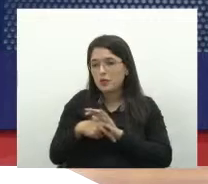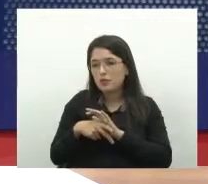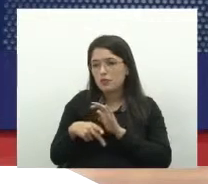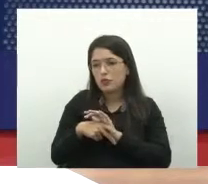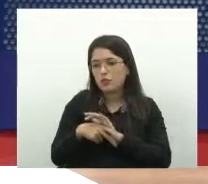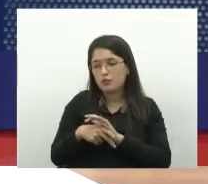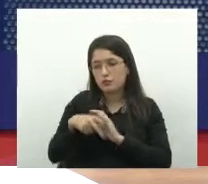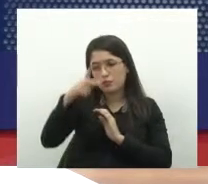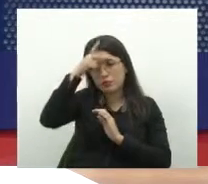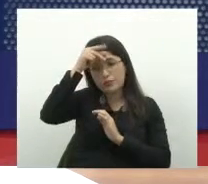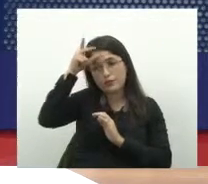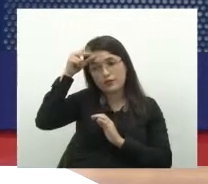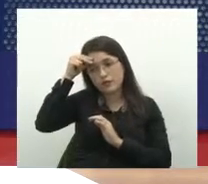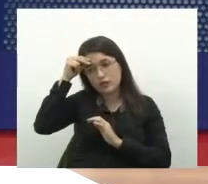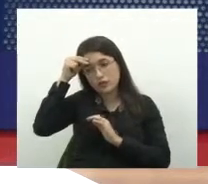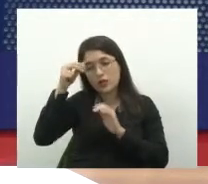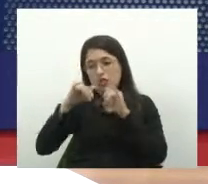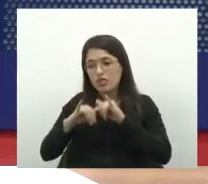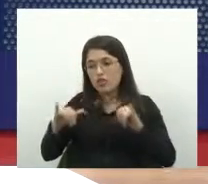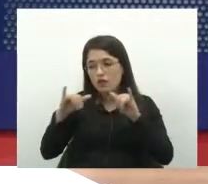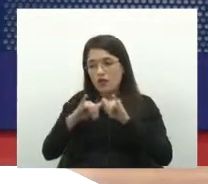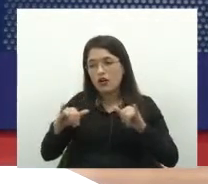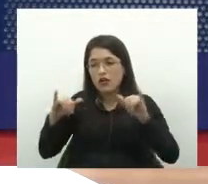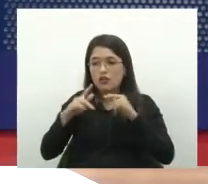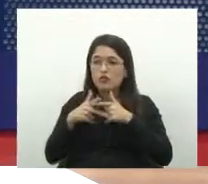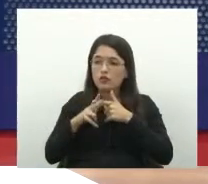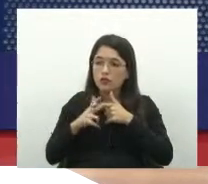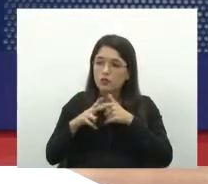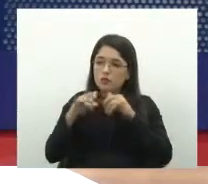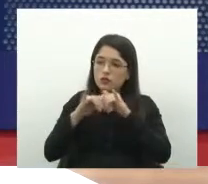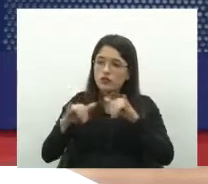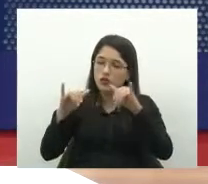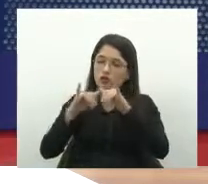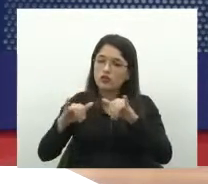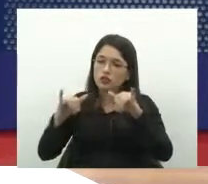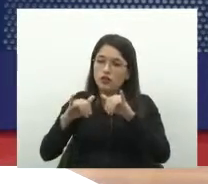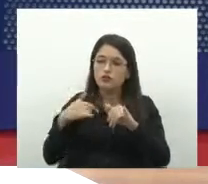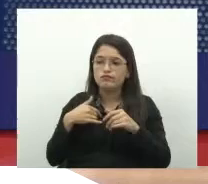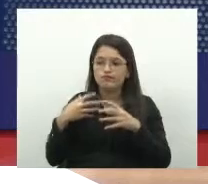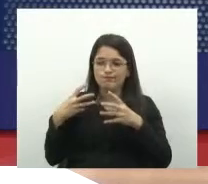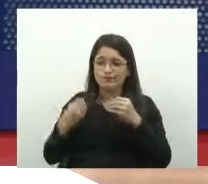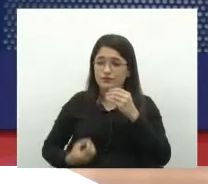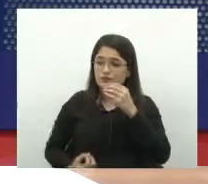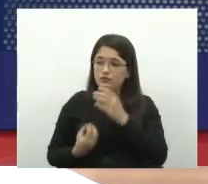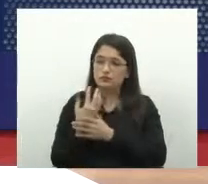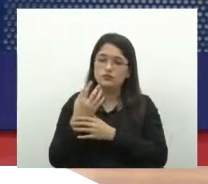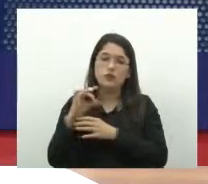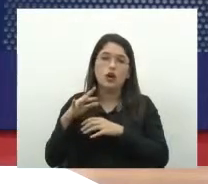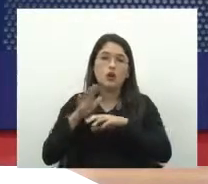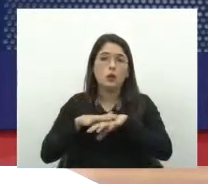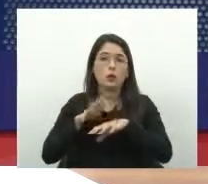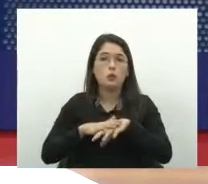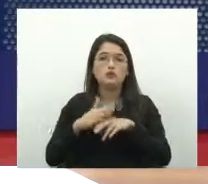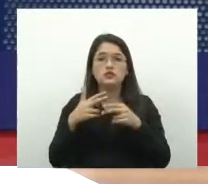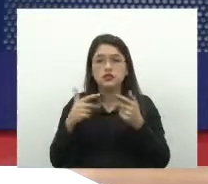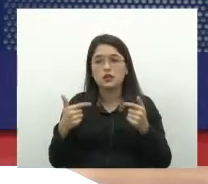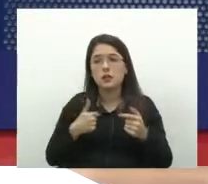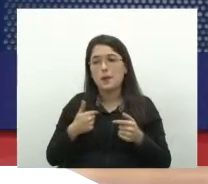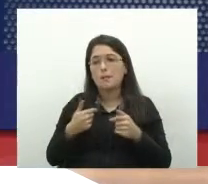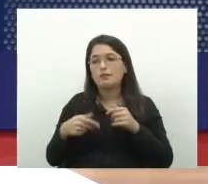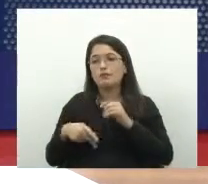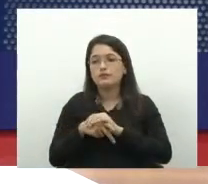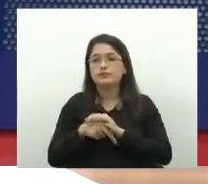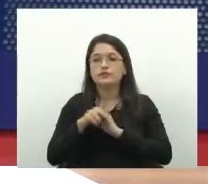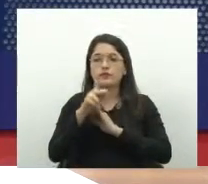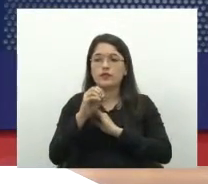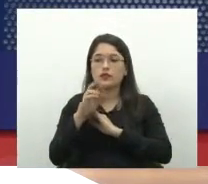propriedade da Prefeitura de Guarulhos, utilizadas exclusivamente para divulgar ações públicas. As principais mídias são